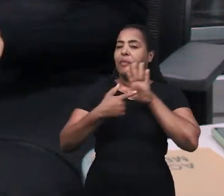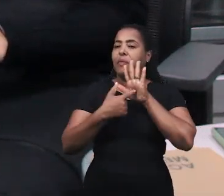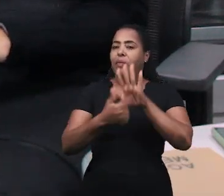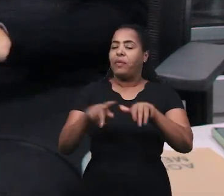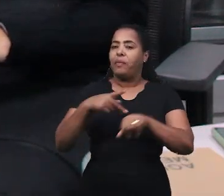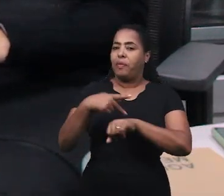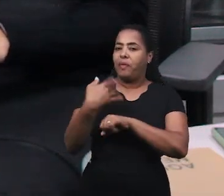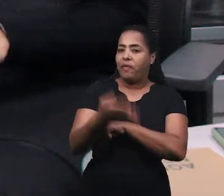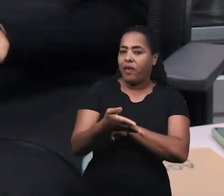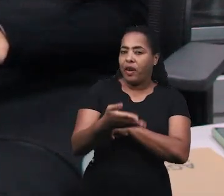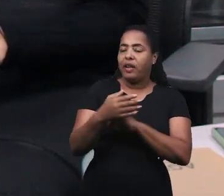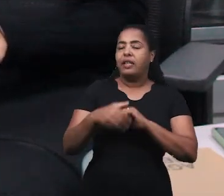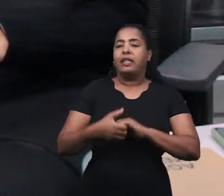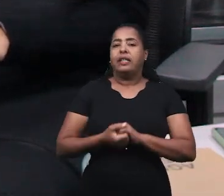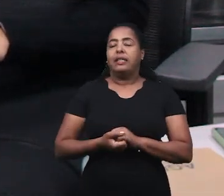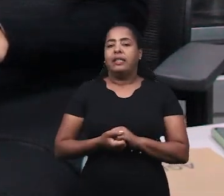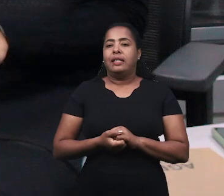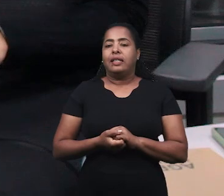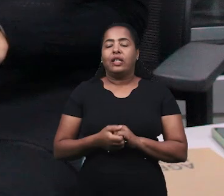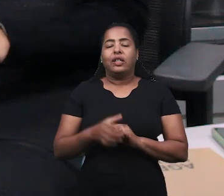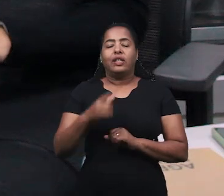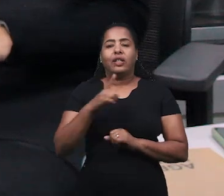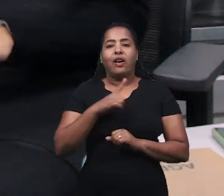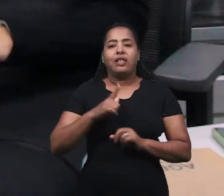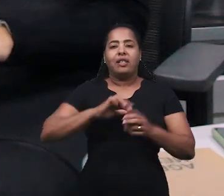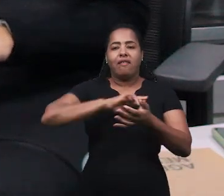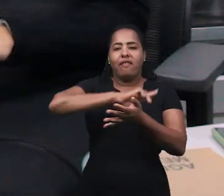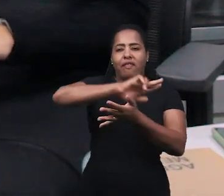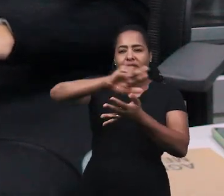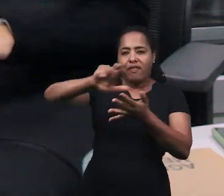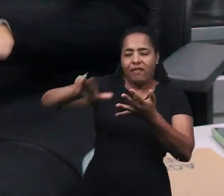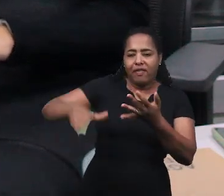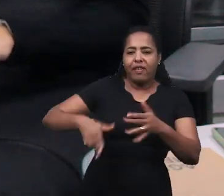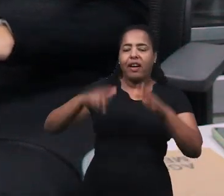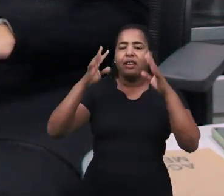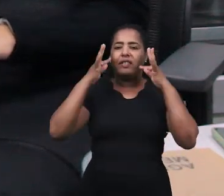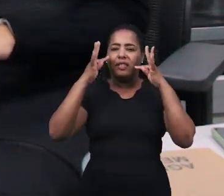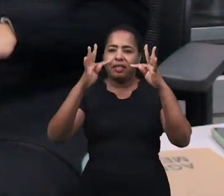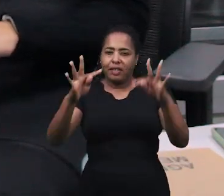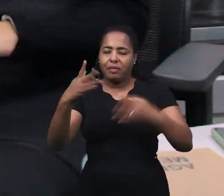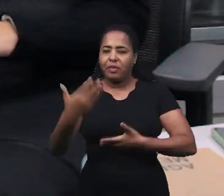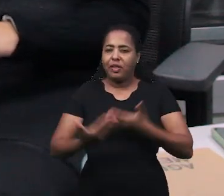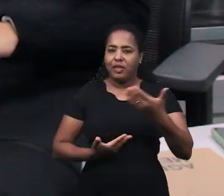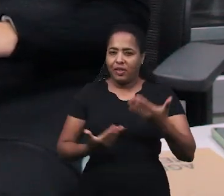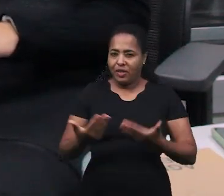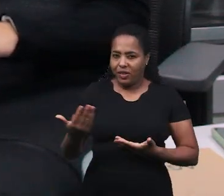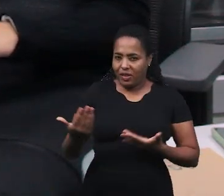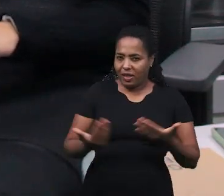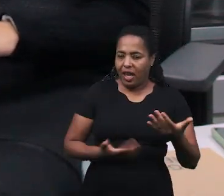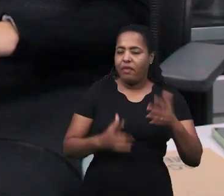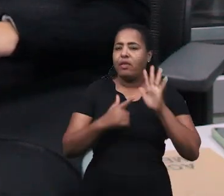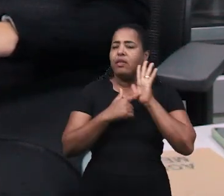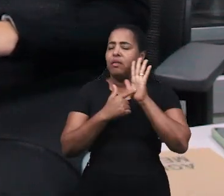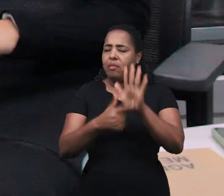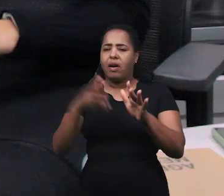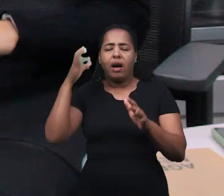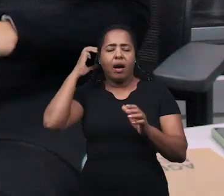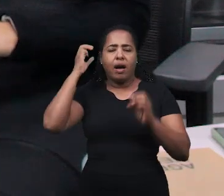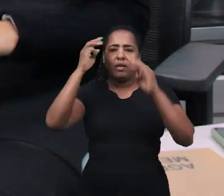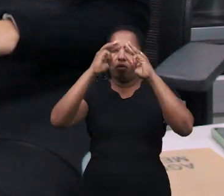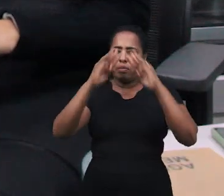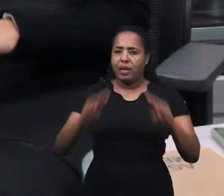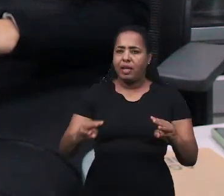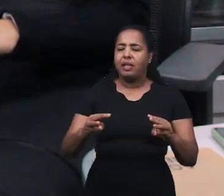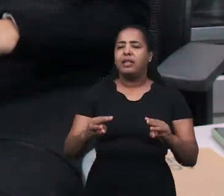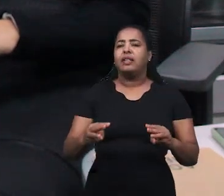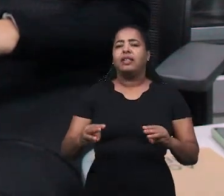quando falamos sobre o exterior, nós temos diversos testemunhos de irmãos nossos que falam realmente da Rádio